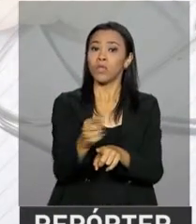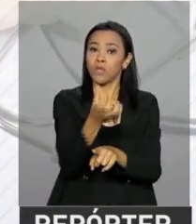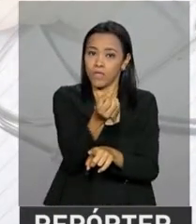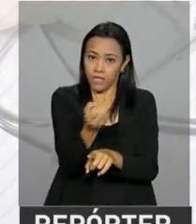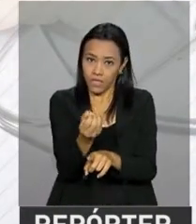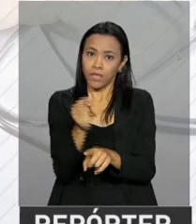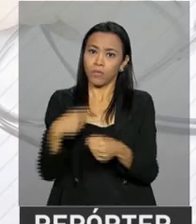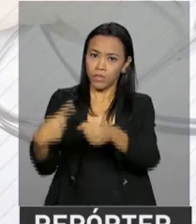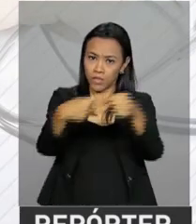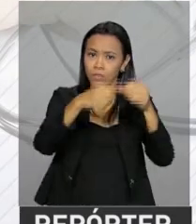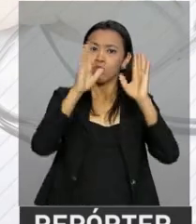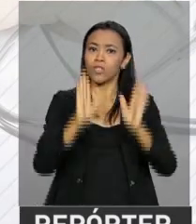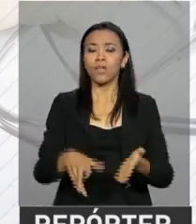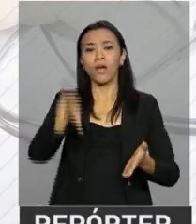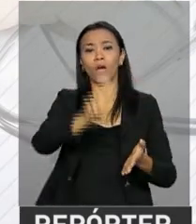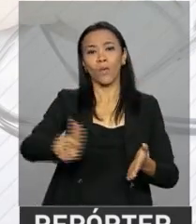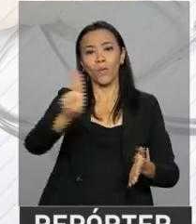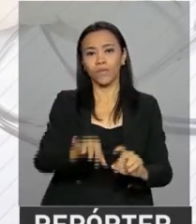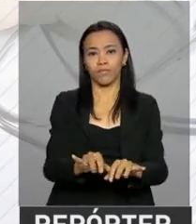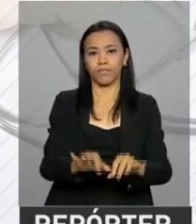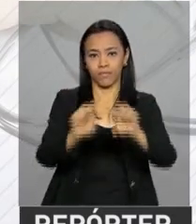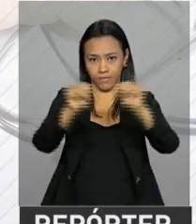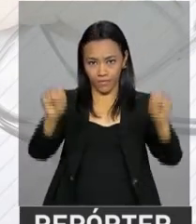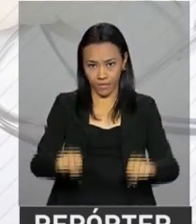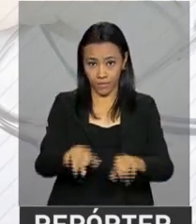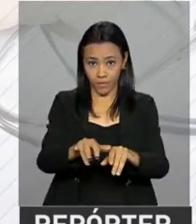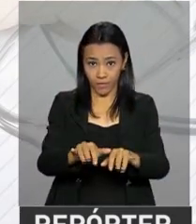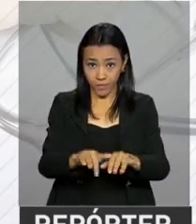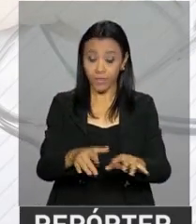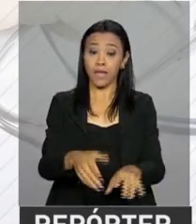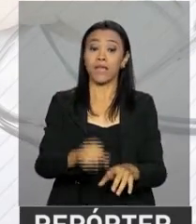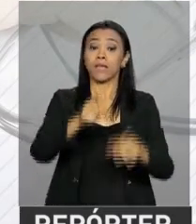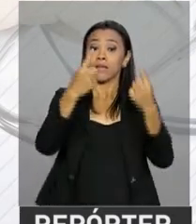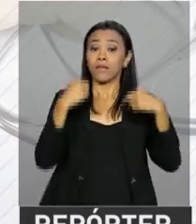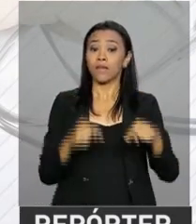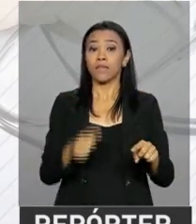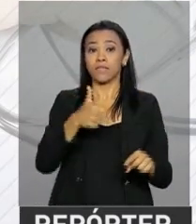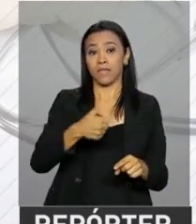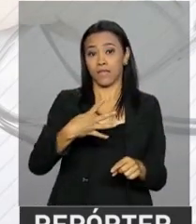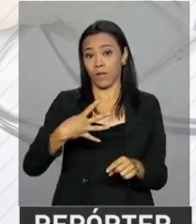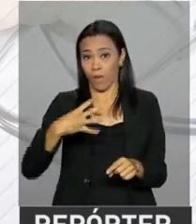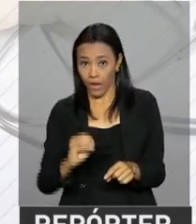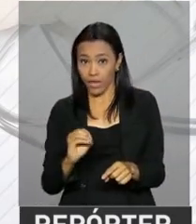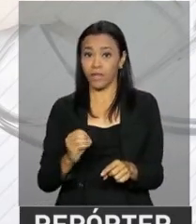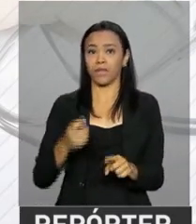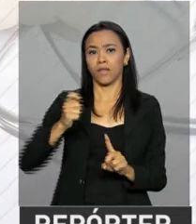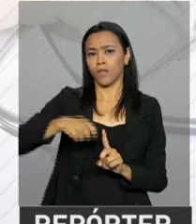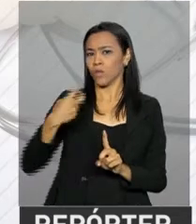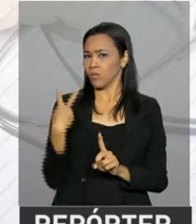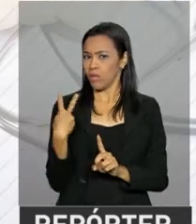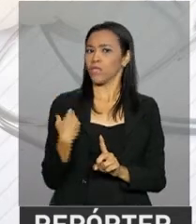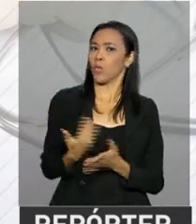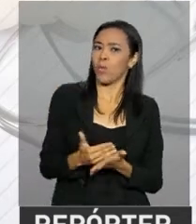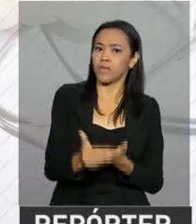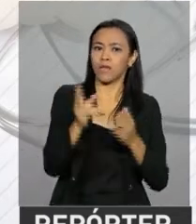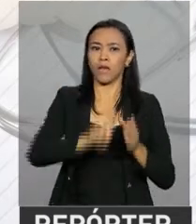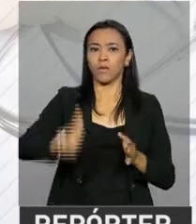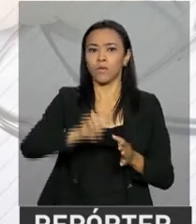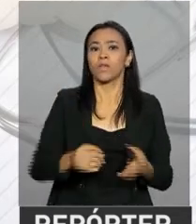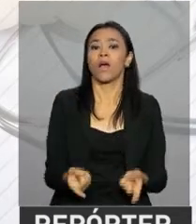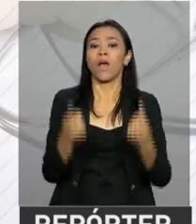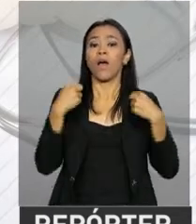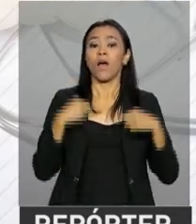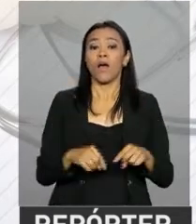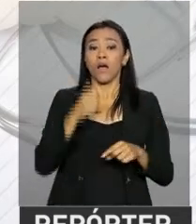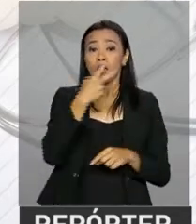estão usando o prontuário eletrônico 140 passaram a usar nos últimos dois meses dos três mil quinhentos e